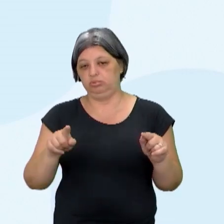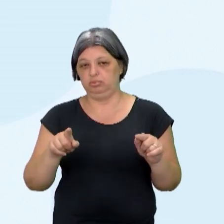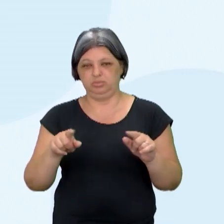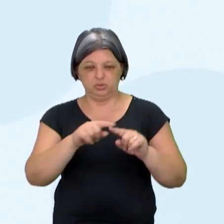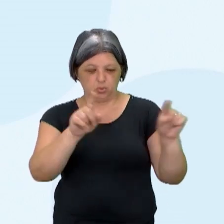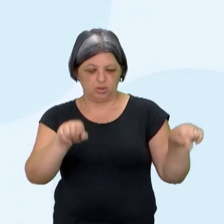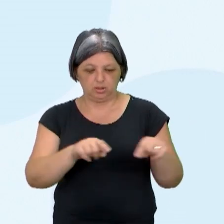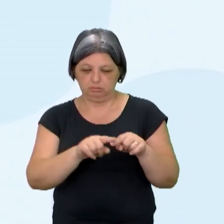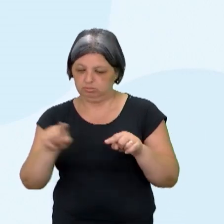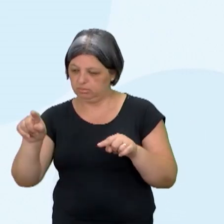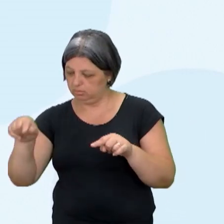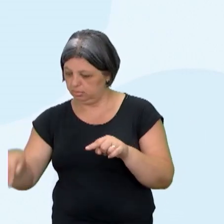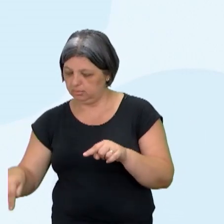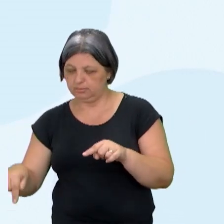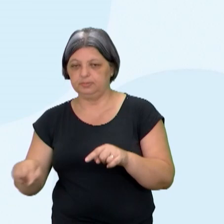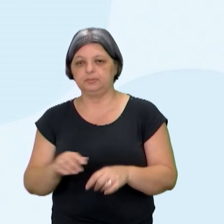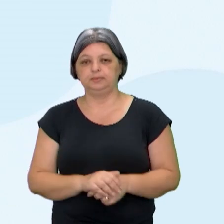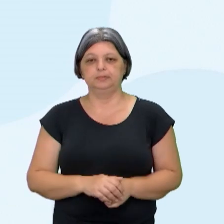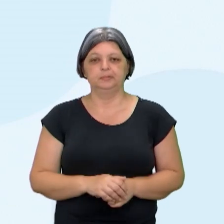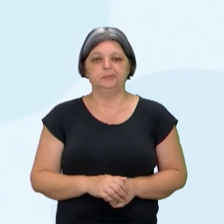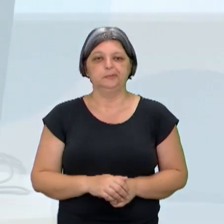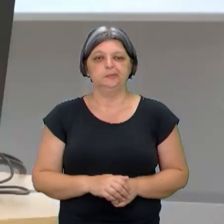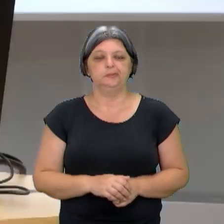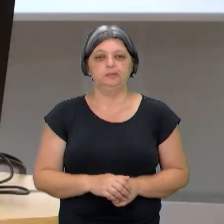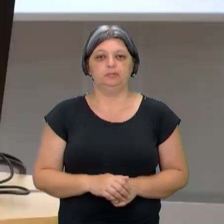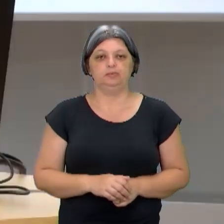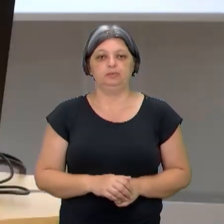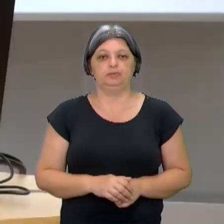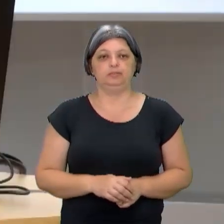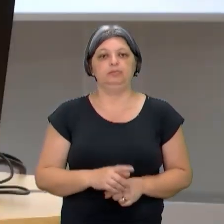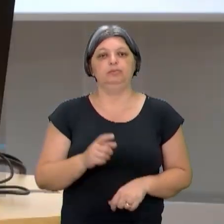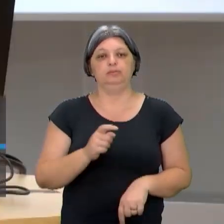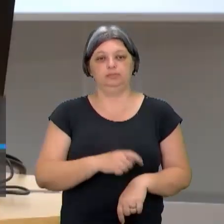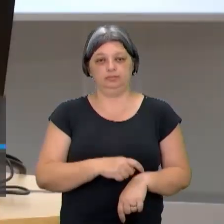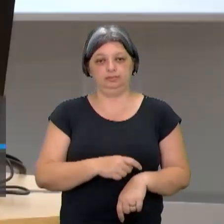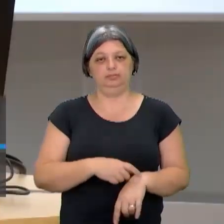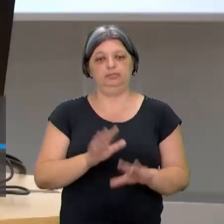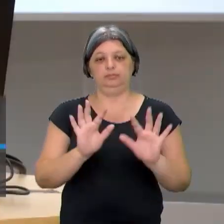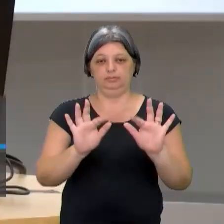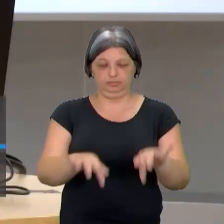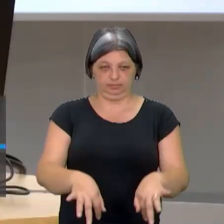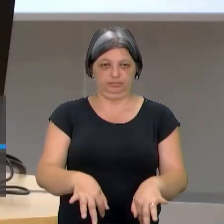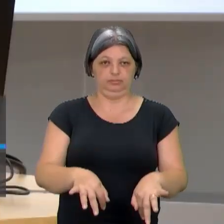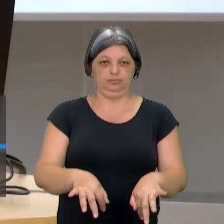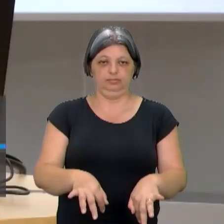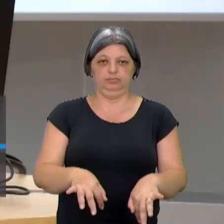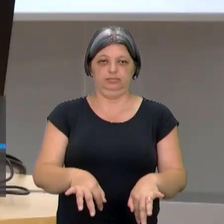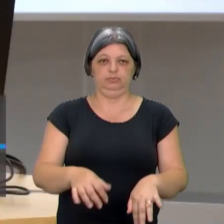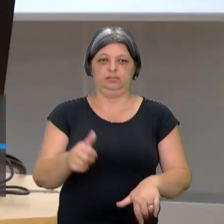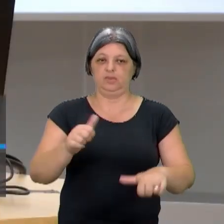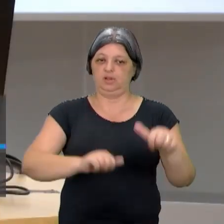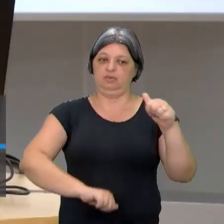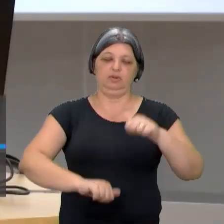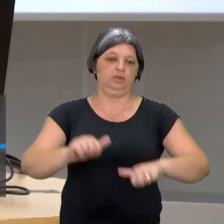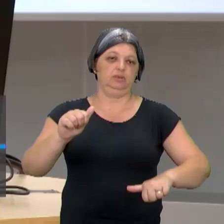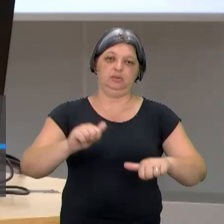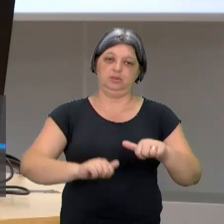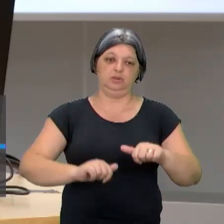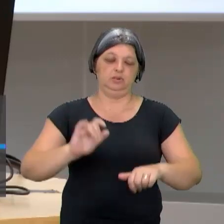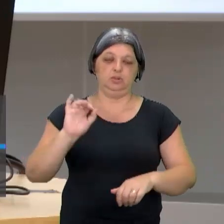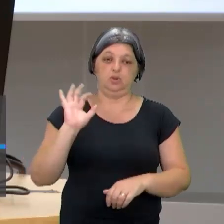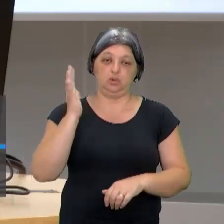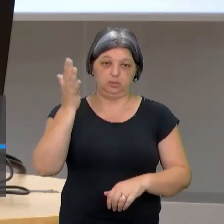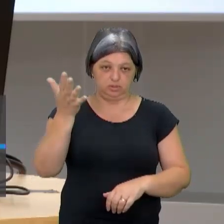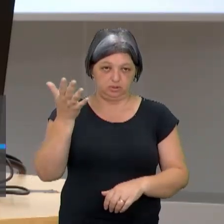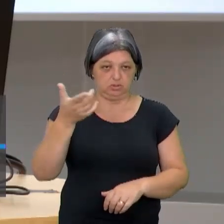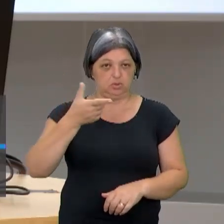verticais. Para a gente não estourar o tempo, pessoal, queria já fechar com vocês aqui. A avaliação não funcionou, né, ontem e